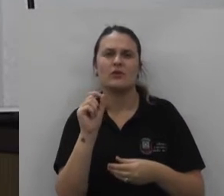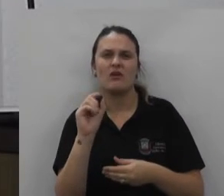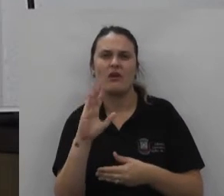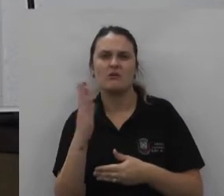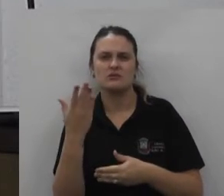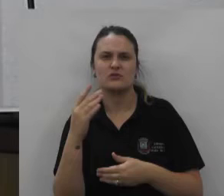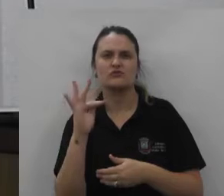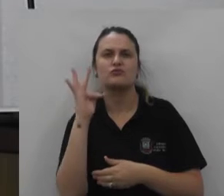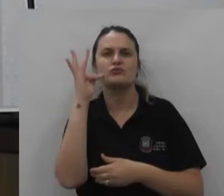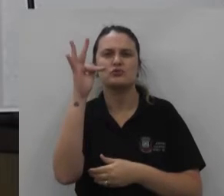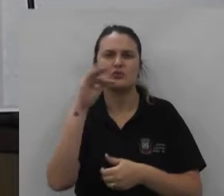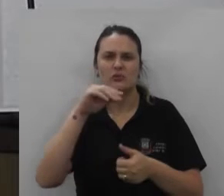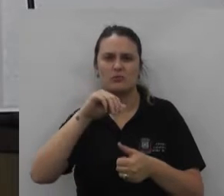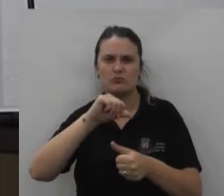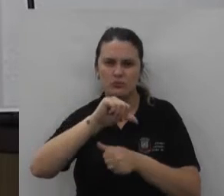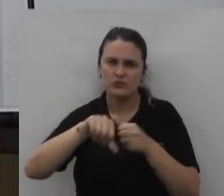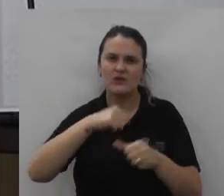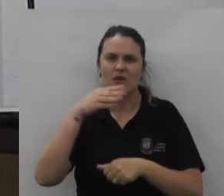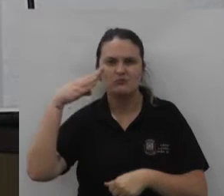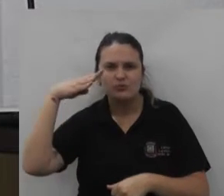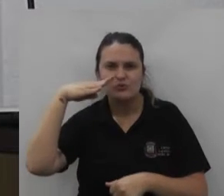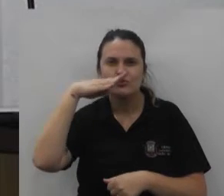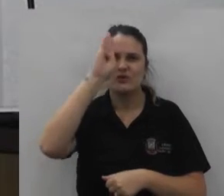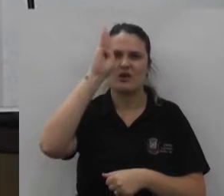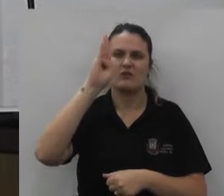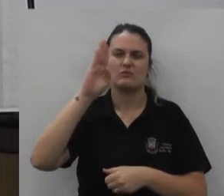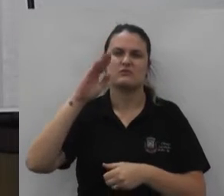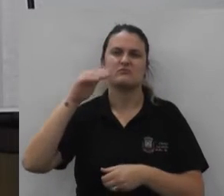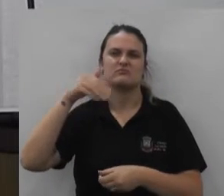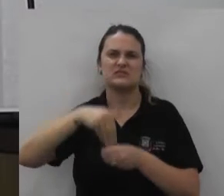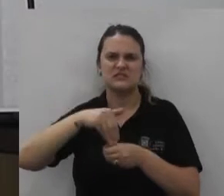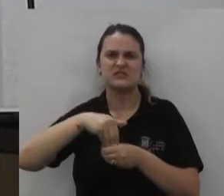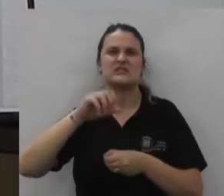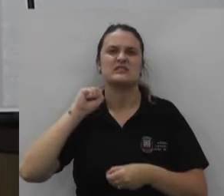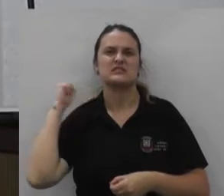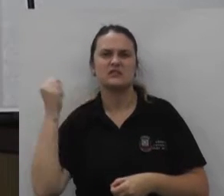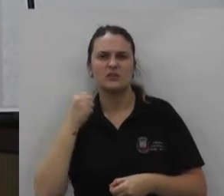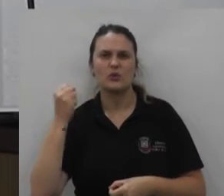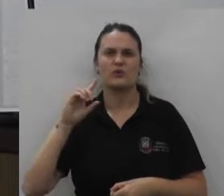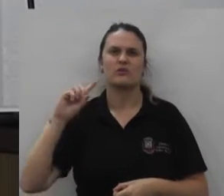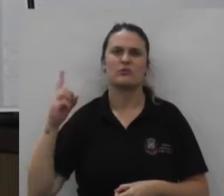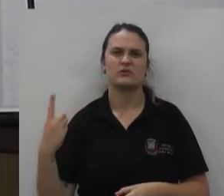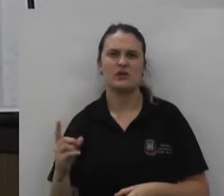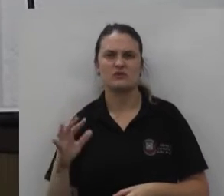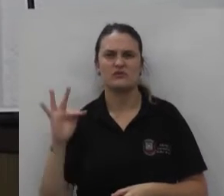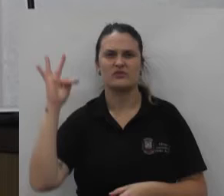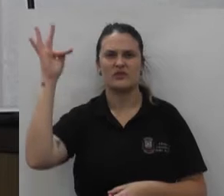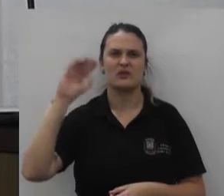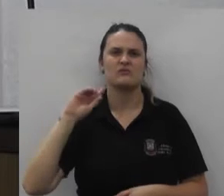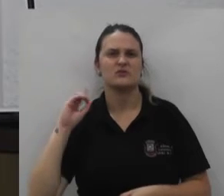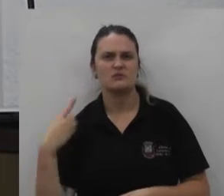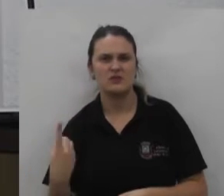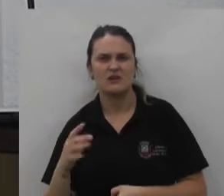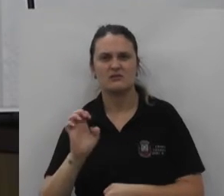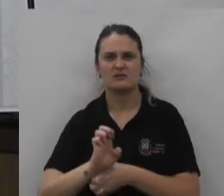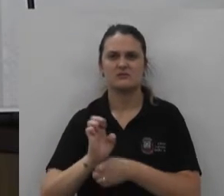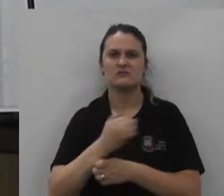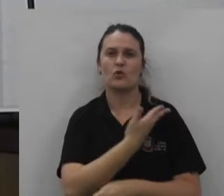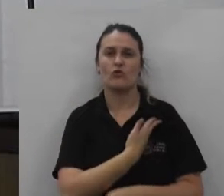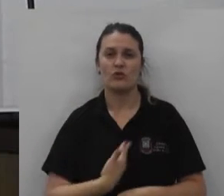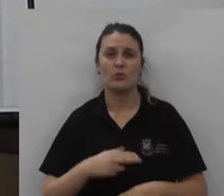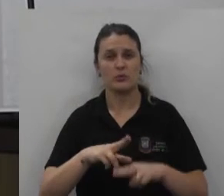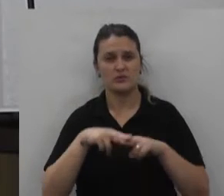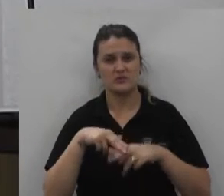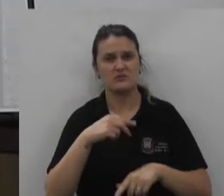efeito Bolsonaro elegeu senador, deputado federal, deputado estadual, governador,